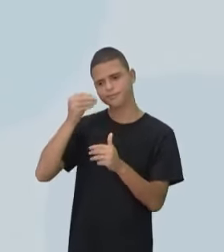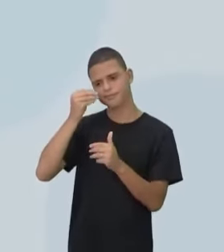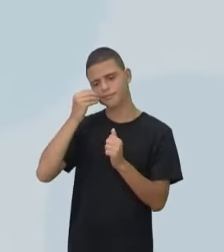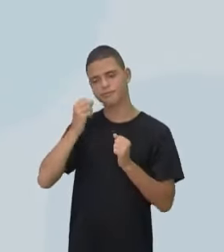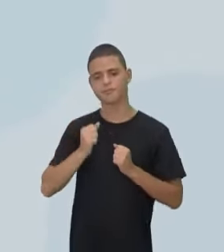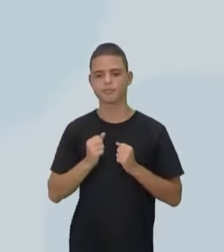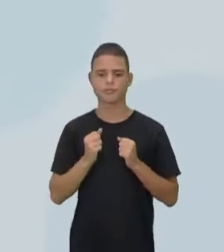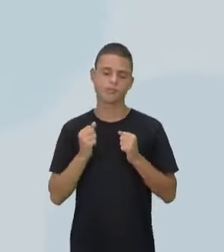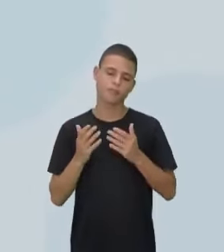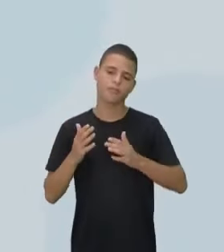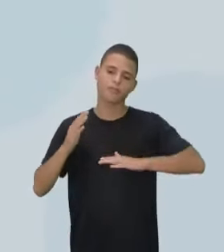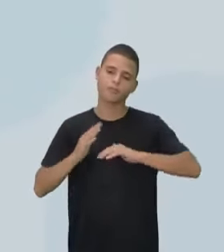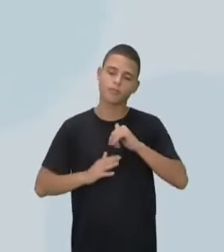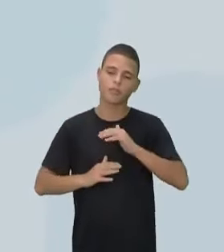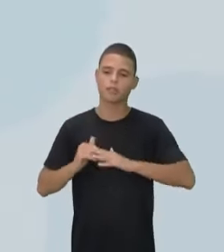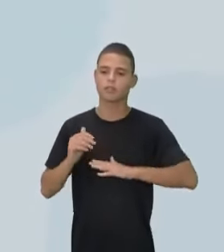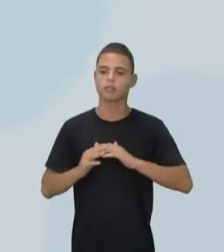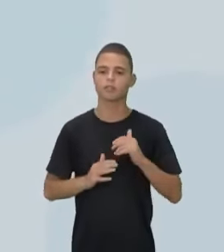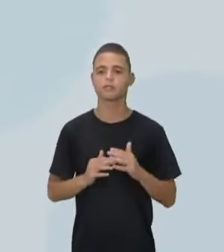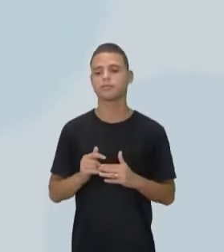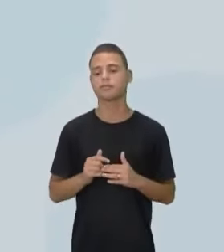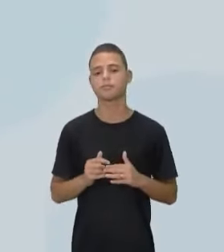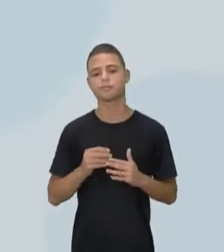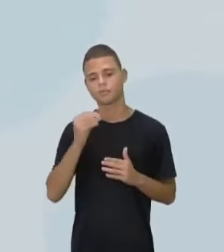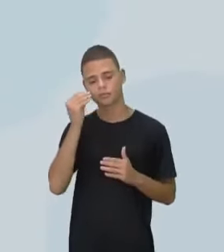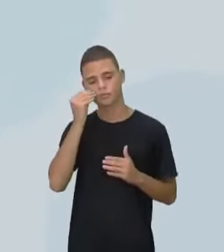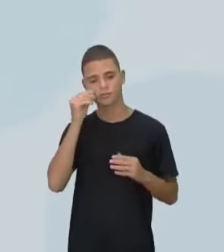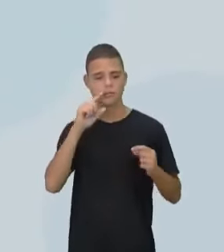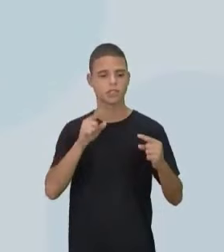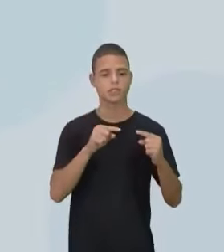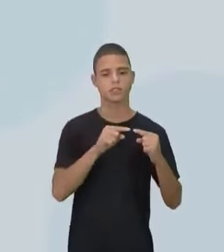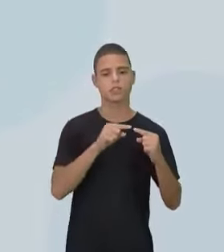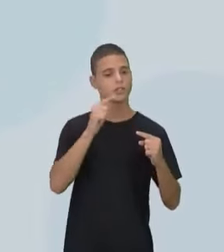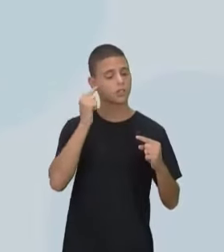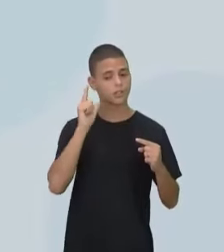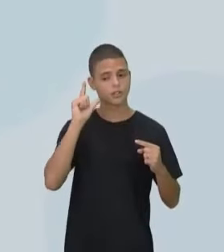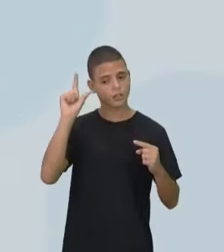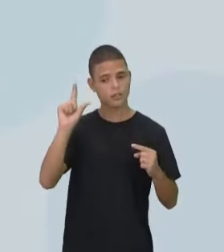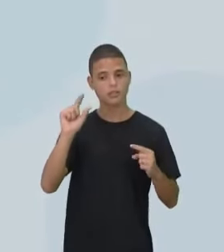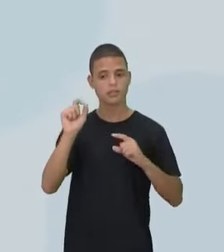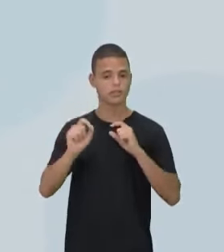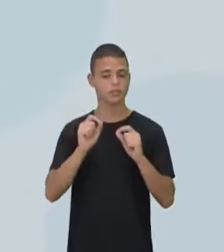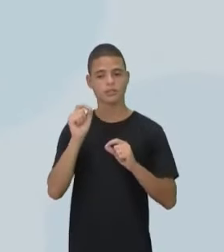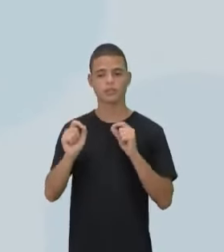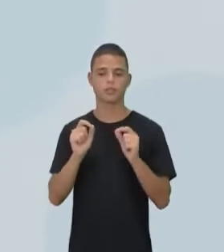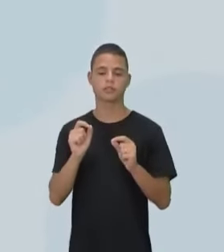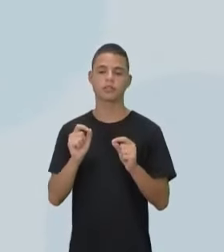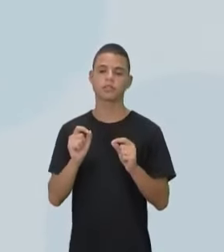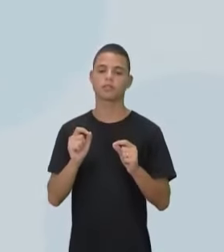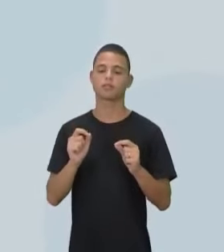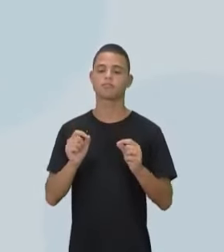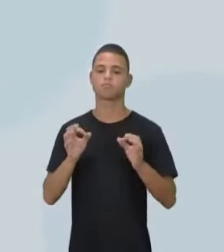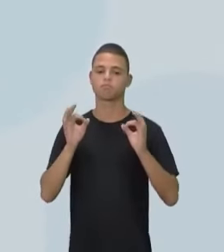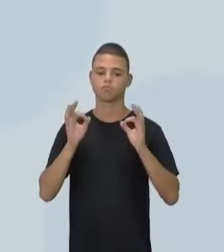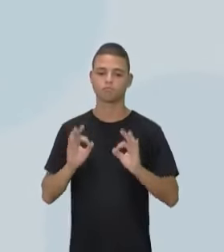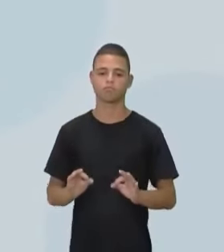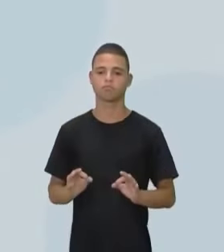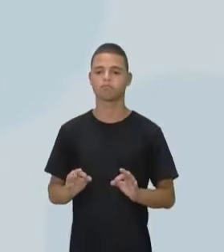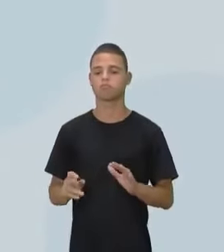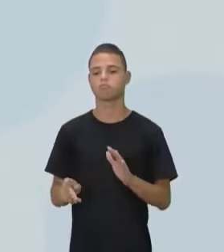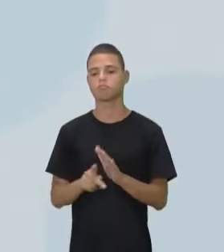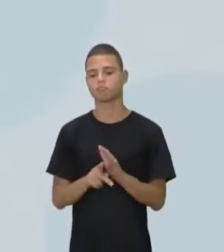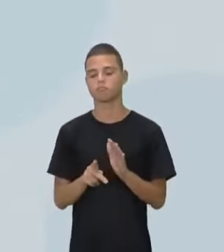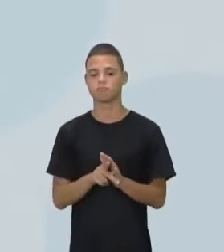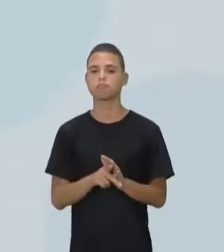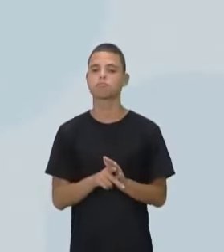aplicar, né, de forma prática, né, atingindo o objetivo do programa, que é garantir a segurança dos alunos, da